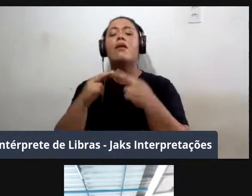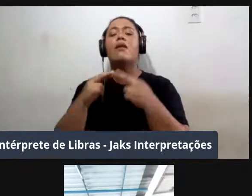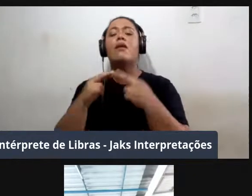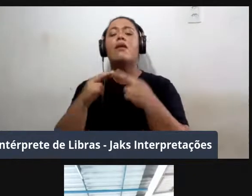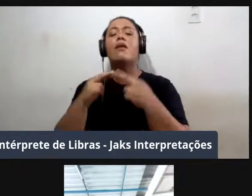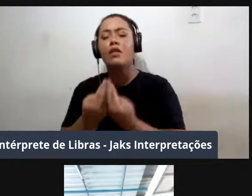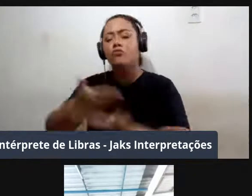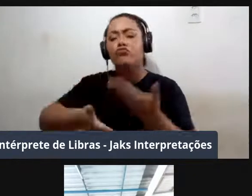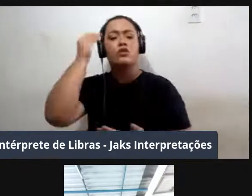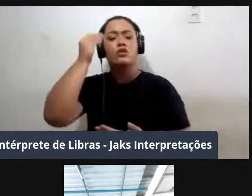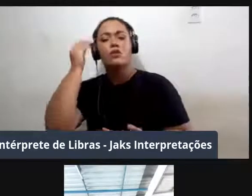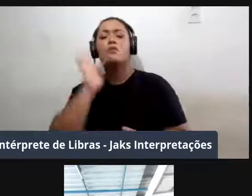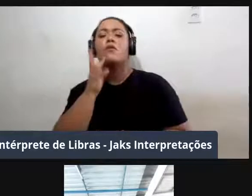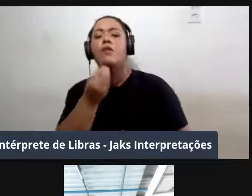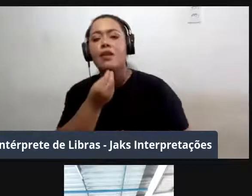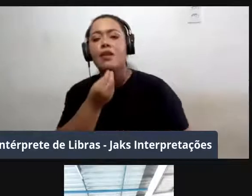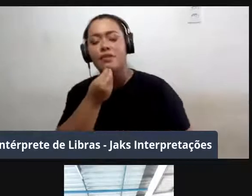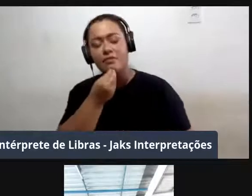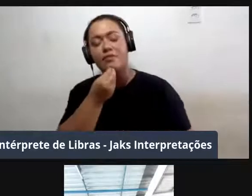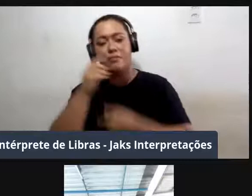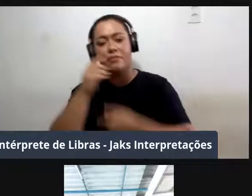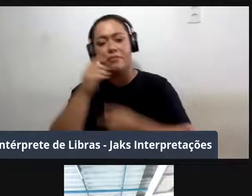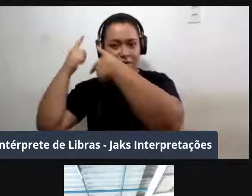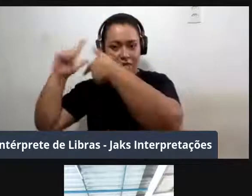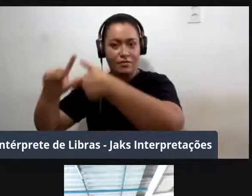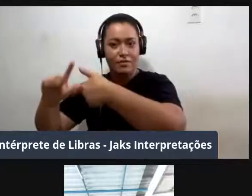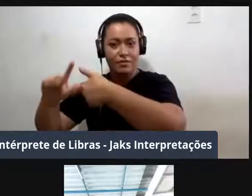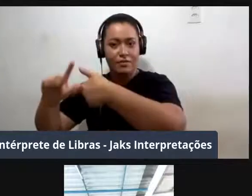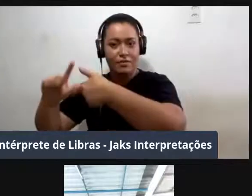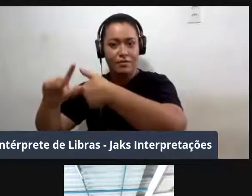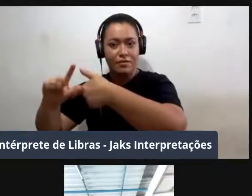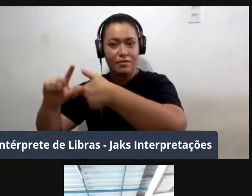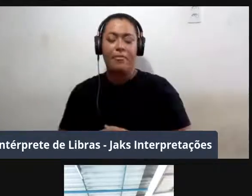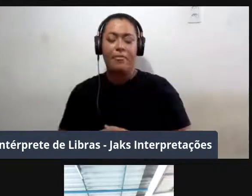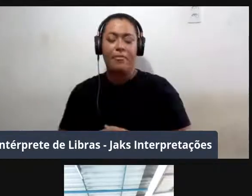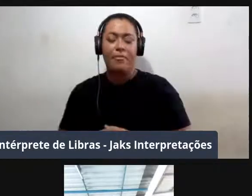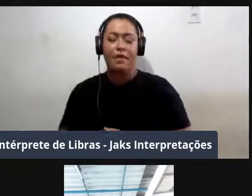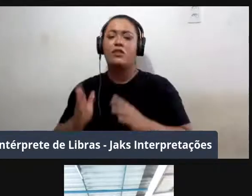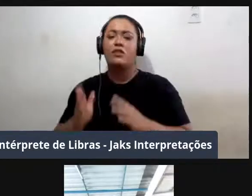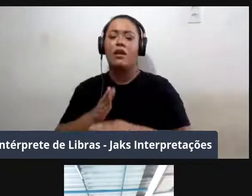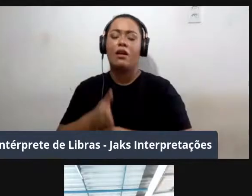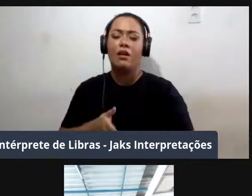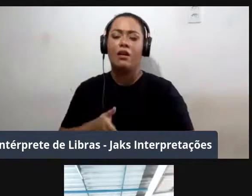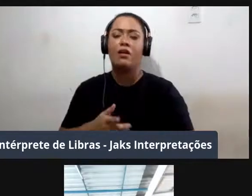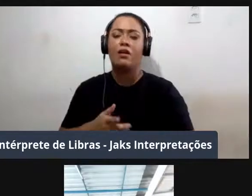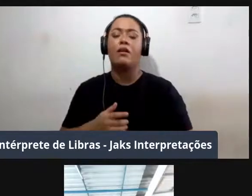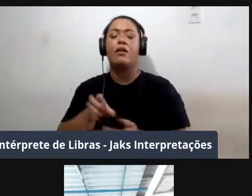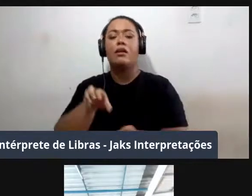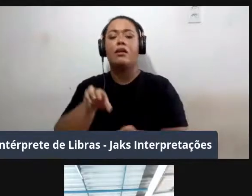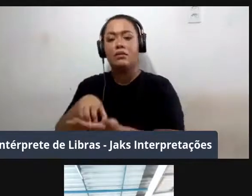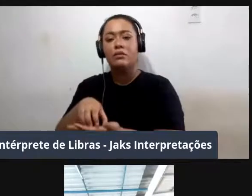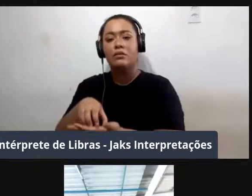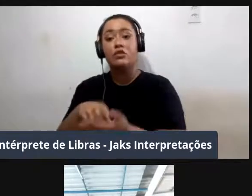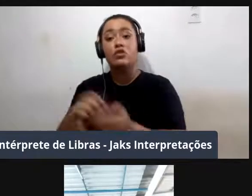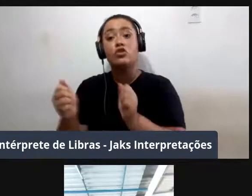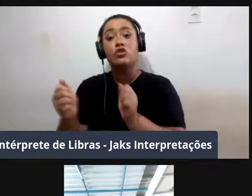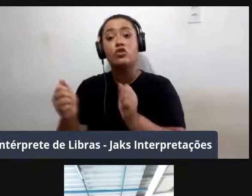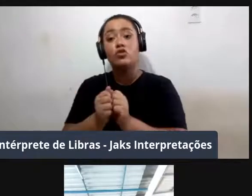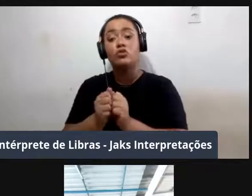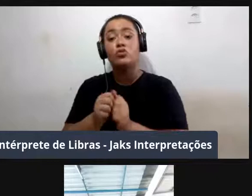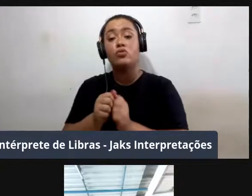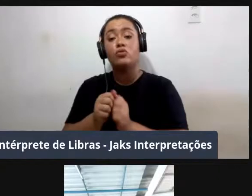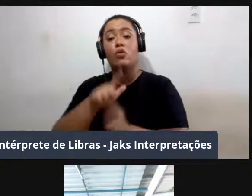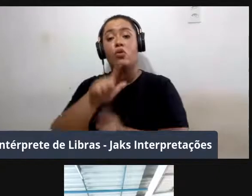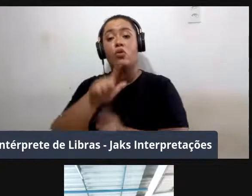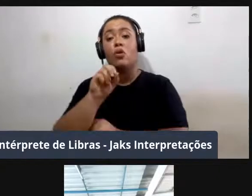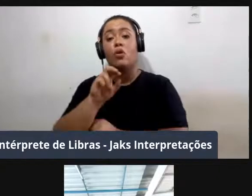E a gente chegou aí a Carauari, eu e a Lourdes, nós fomos com a Lourdes em Carauari para fazer uma troca de conhecimento de